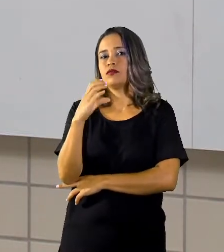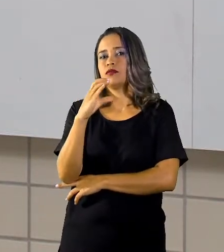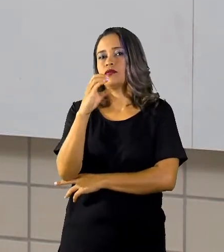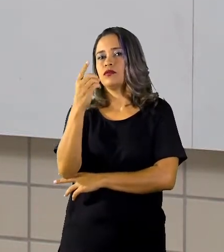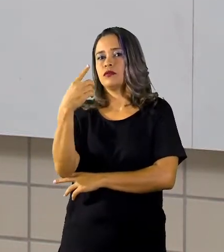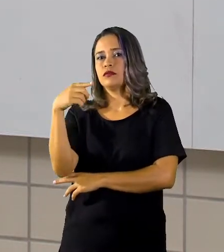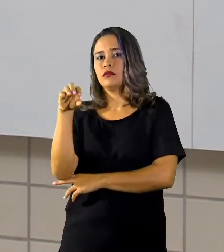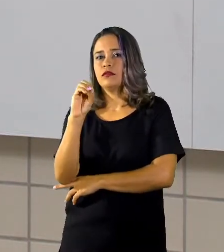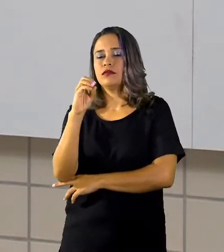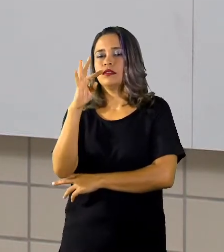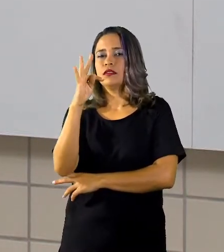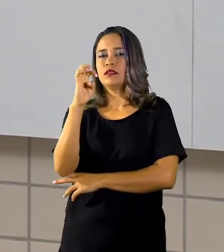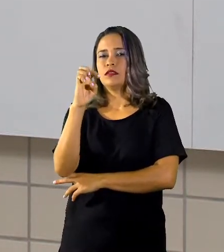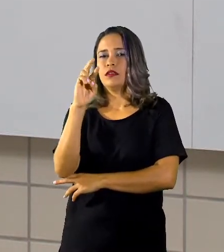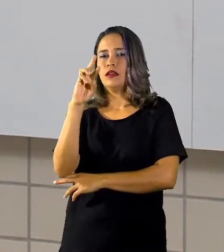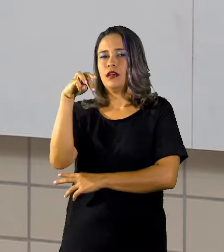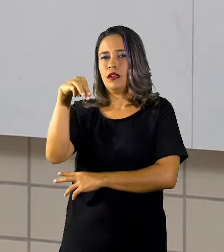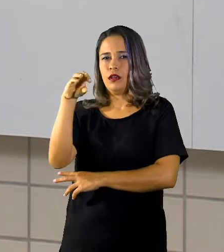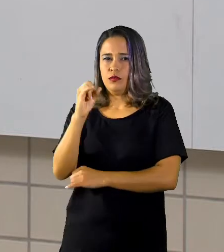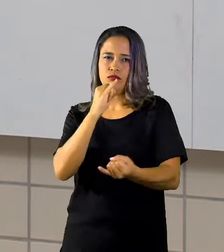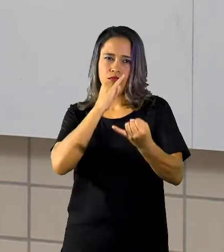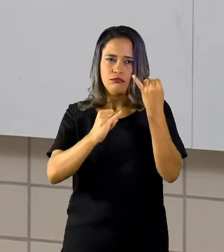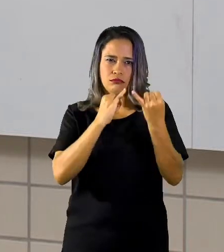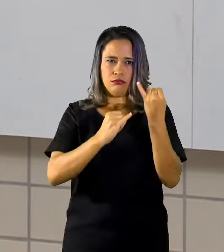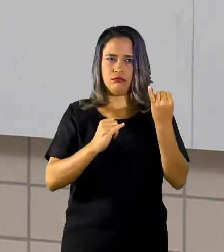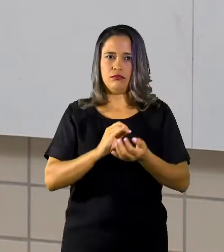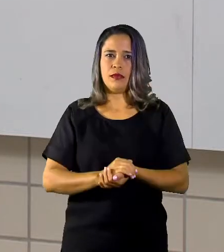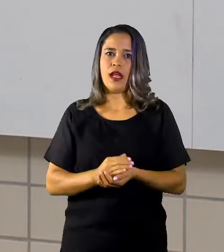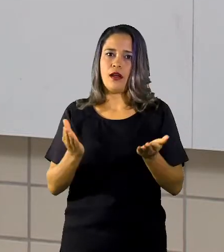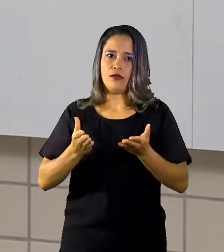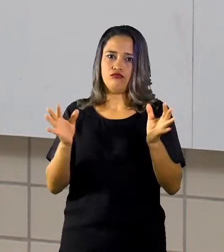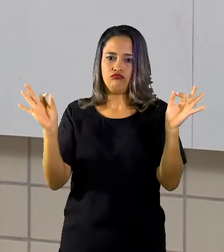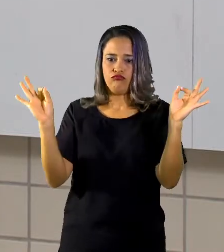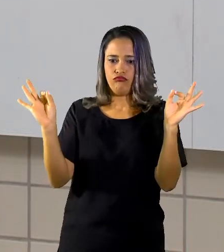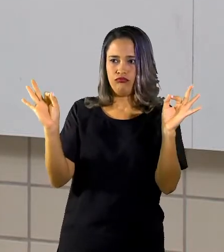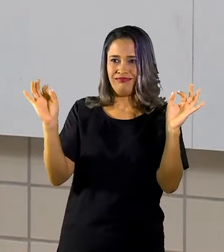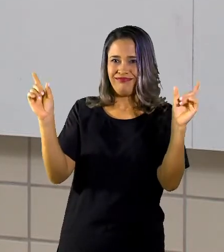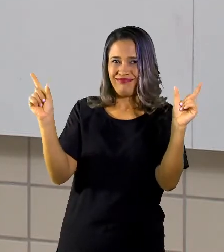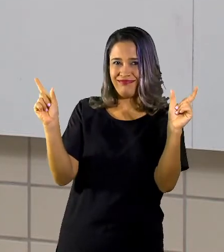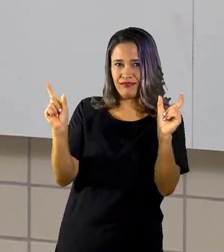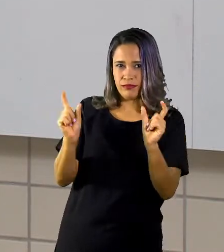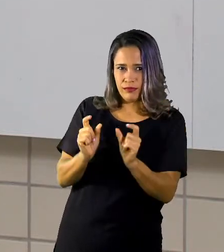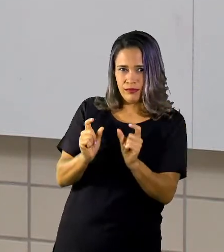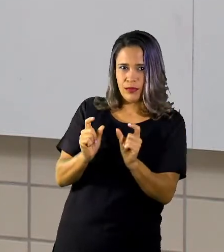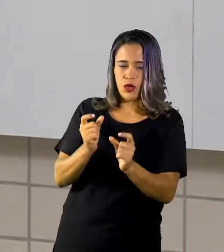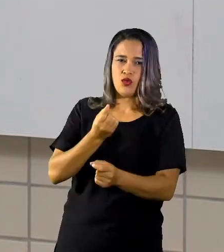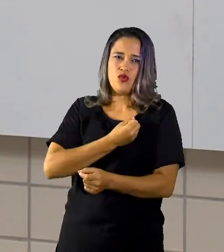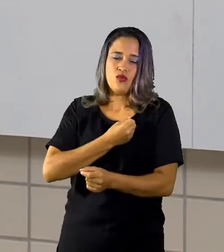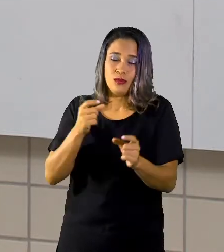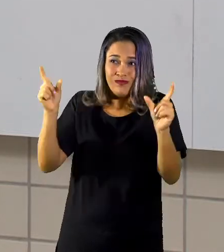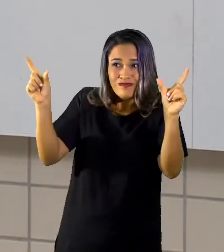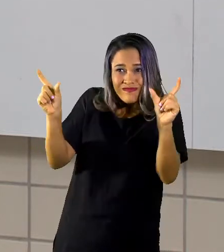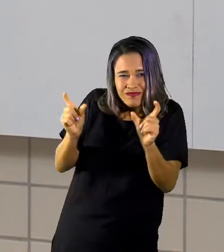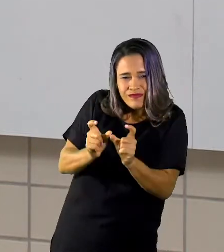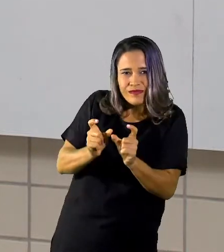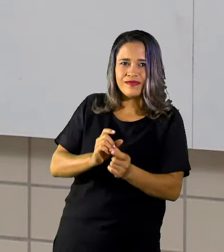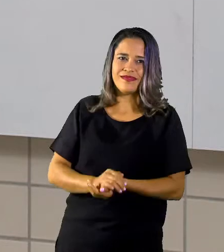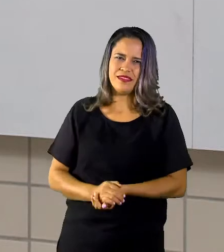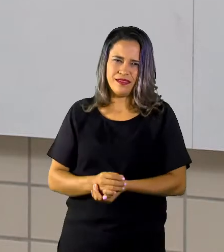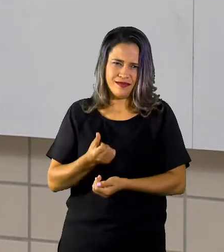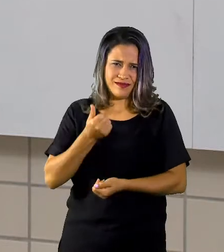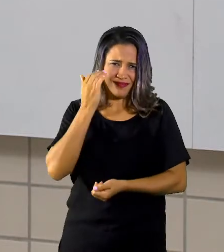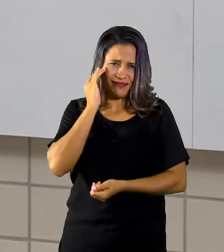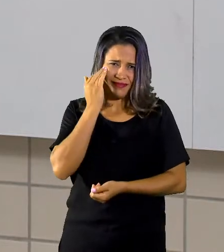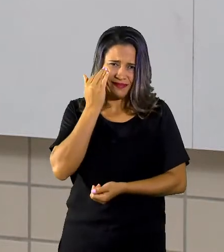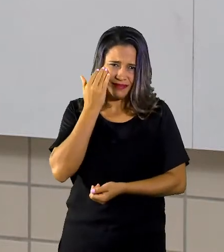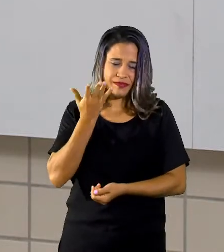porque basicamente nós vamos reduzir esses termos ao menor número possível. Ok, pessoal? Tranquilo até aí?